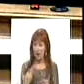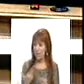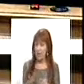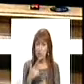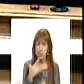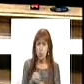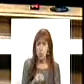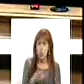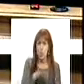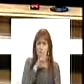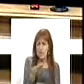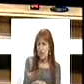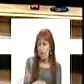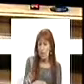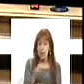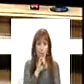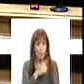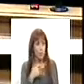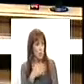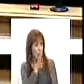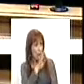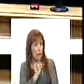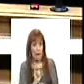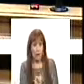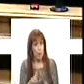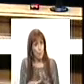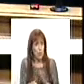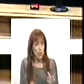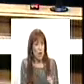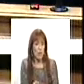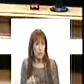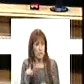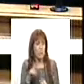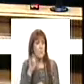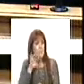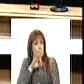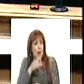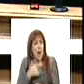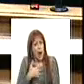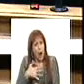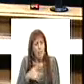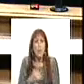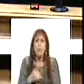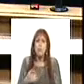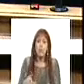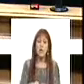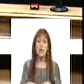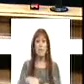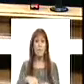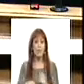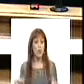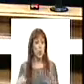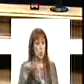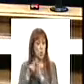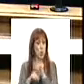deixa muitas famílias de fora da possibilidade de concretizar esse projeto de parentalidade desejado, na medida em que estabelece